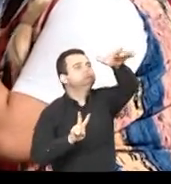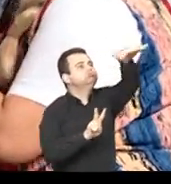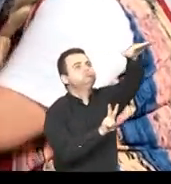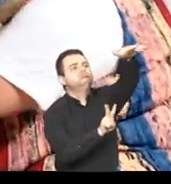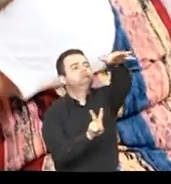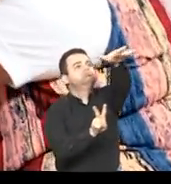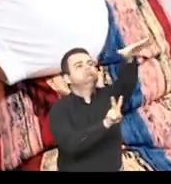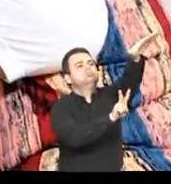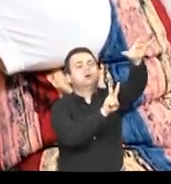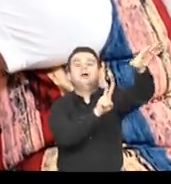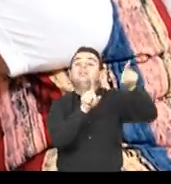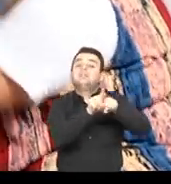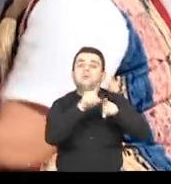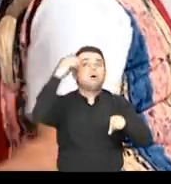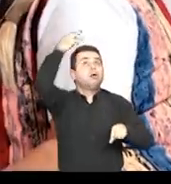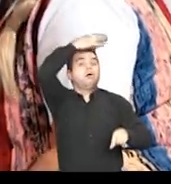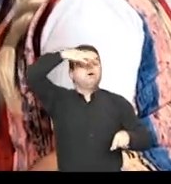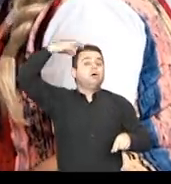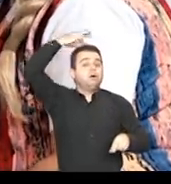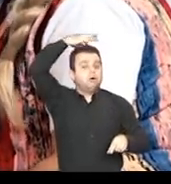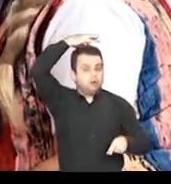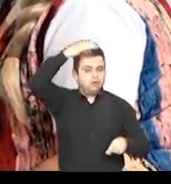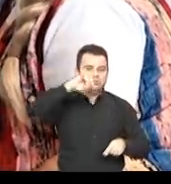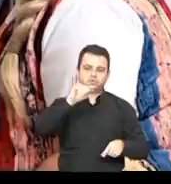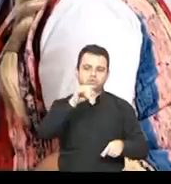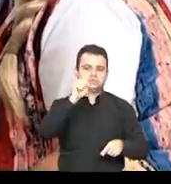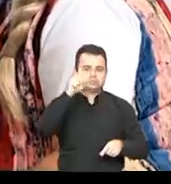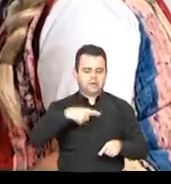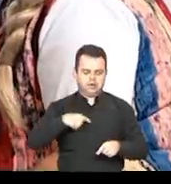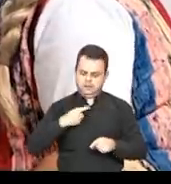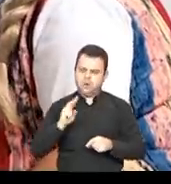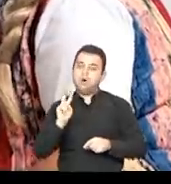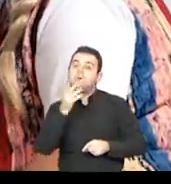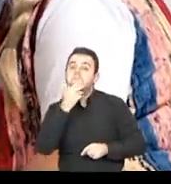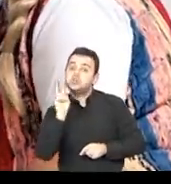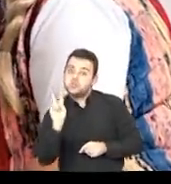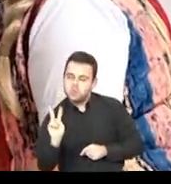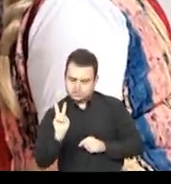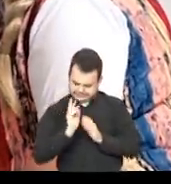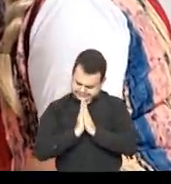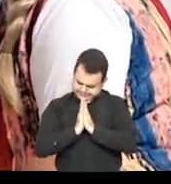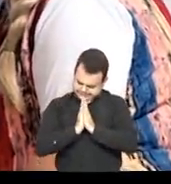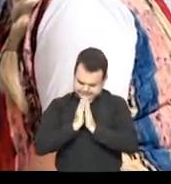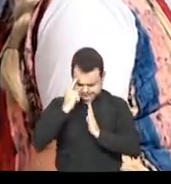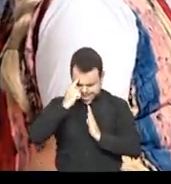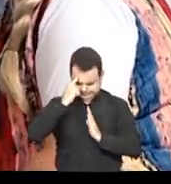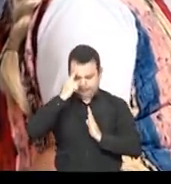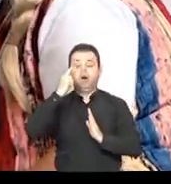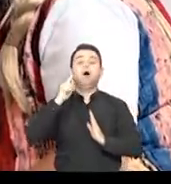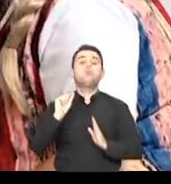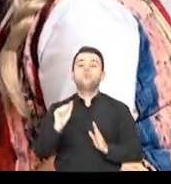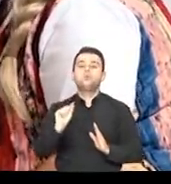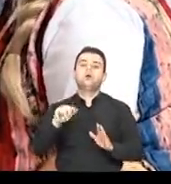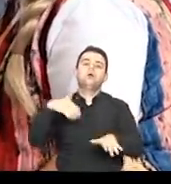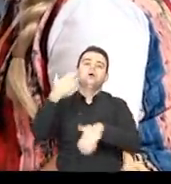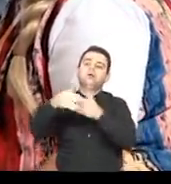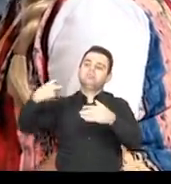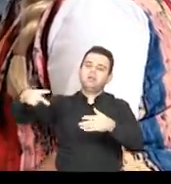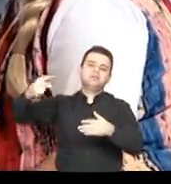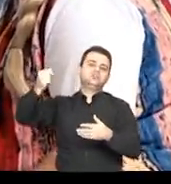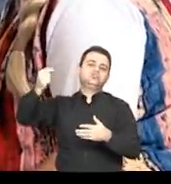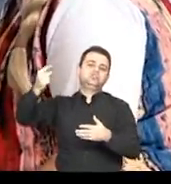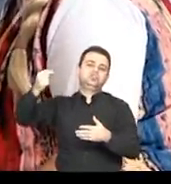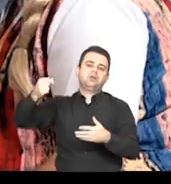de devoção, São José, Luiz Antônio da Silveira doou em 1852 para a igreja parte das suas